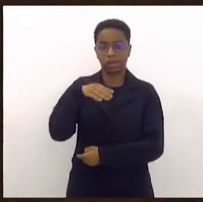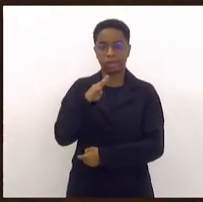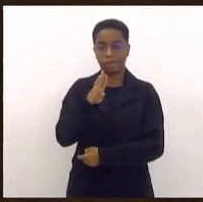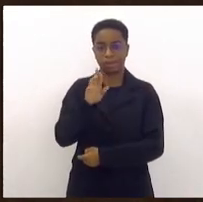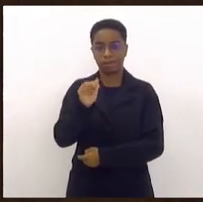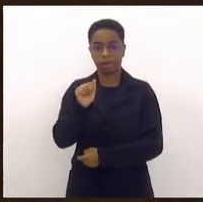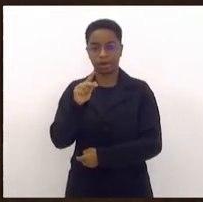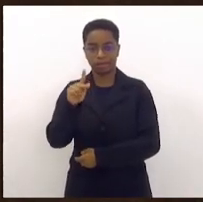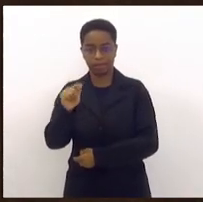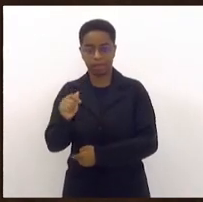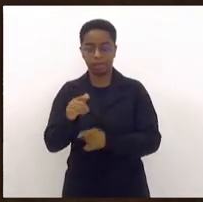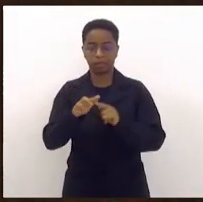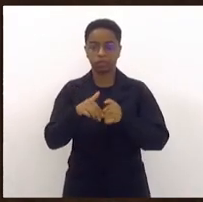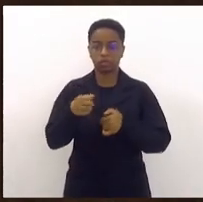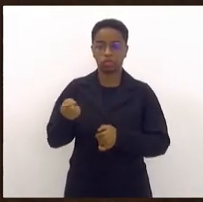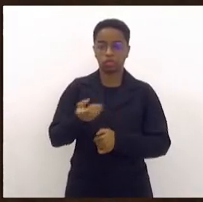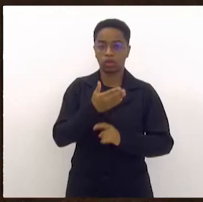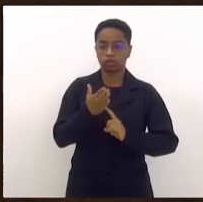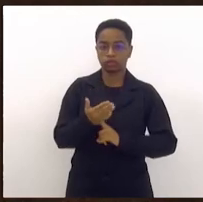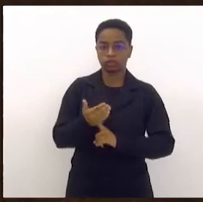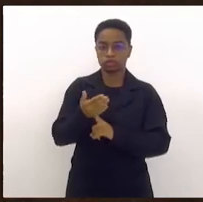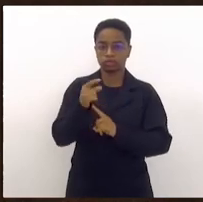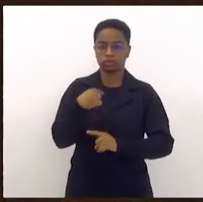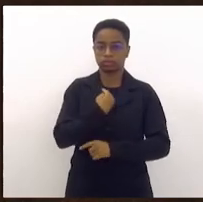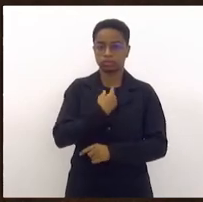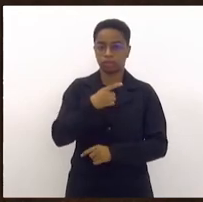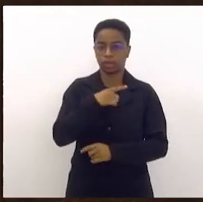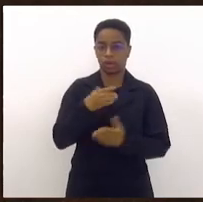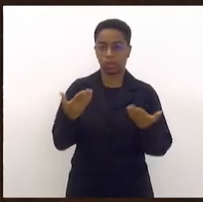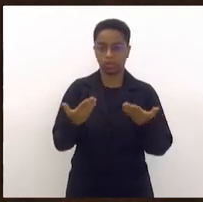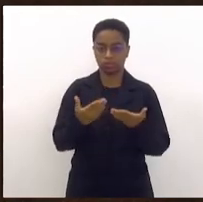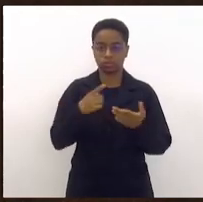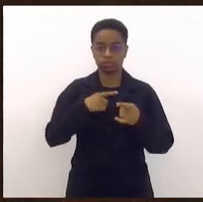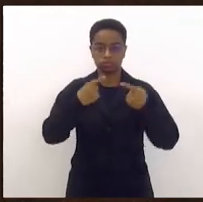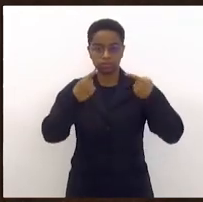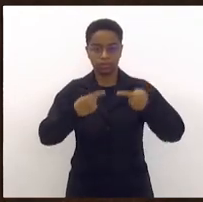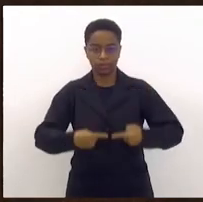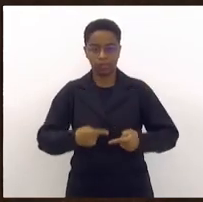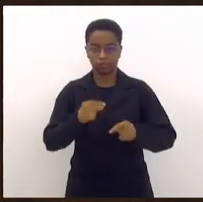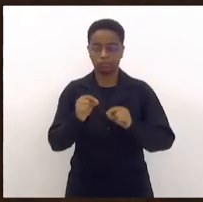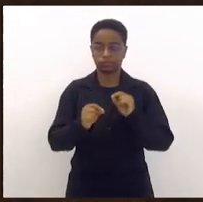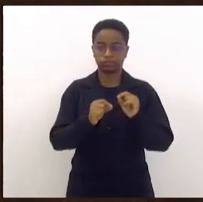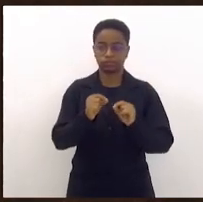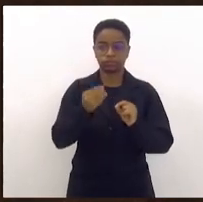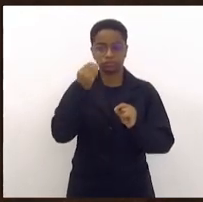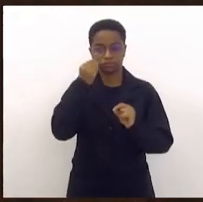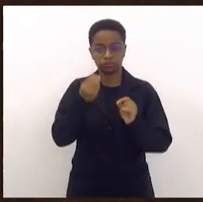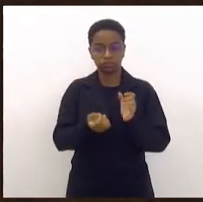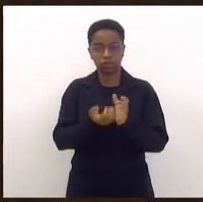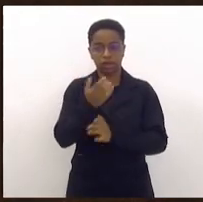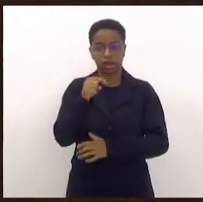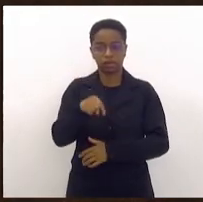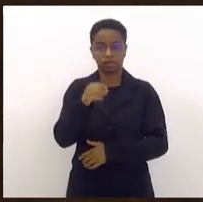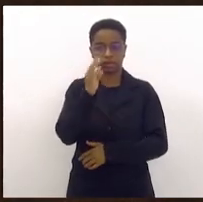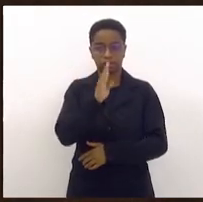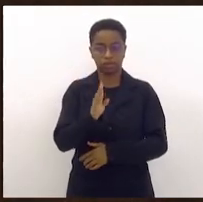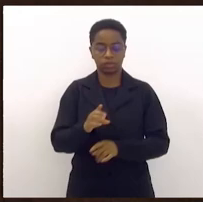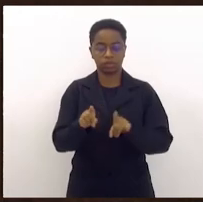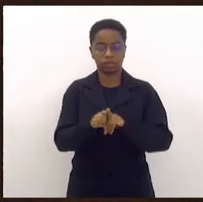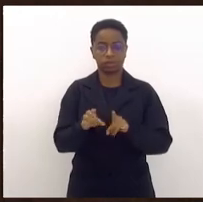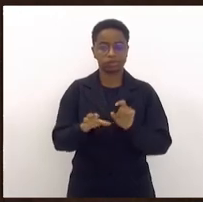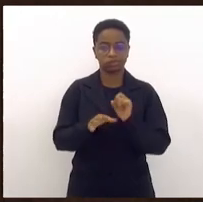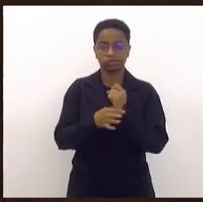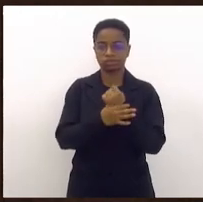das novas tecnologias que nós temos hoje como desafios de implementar no país para a garantia